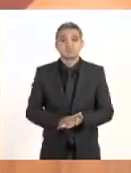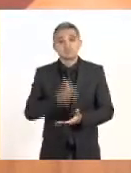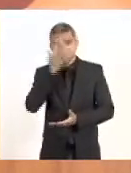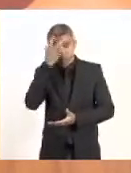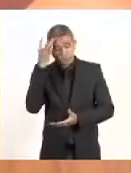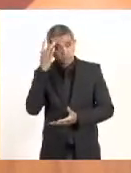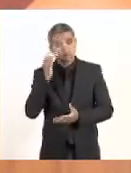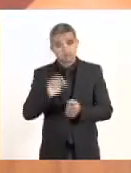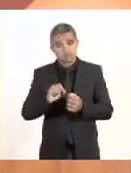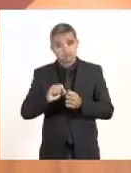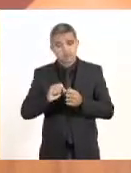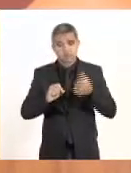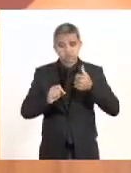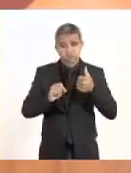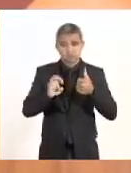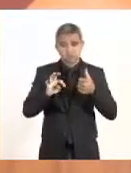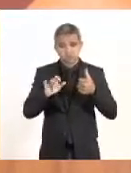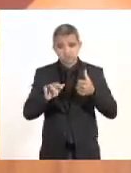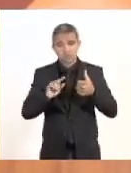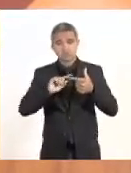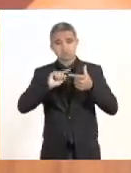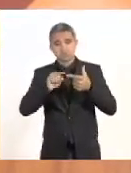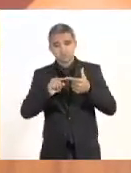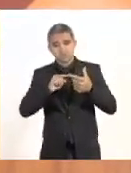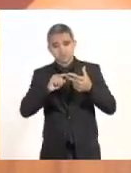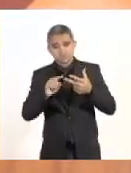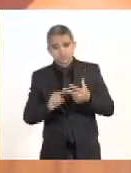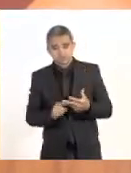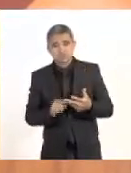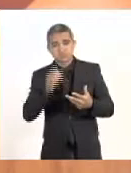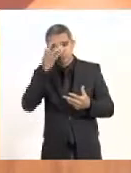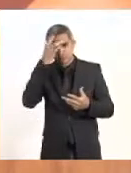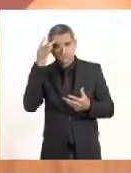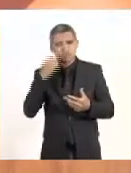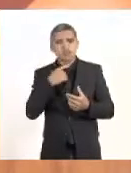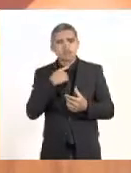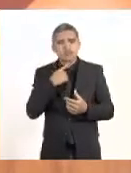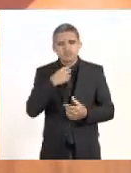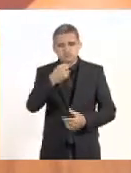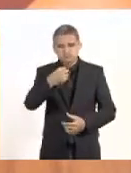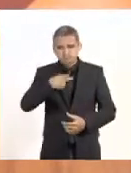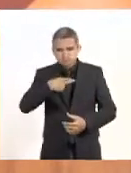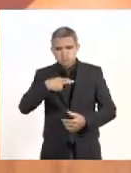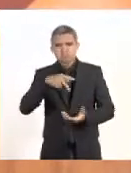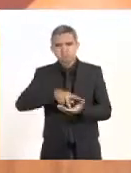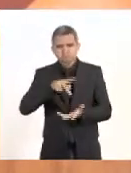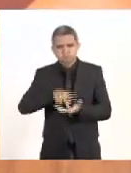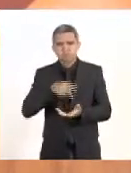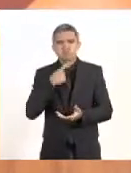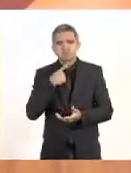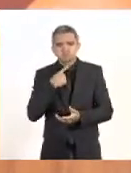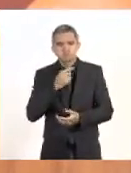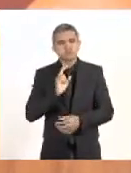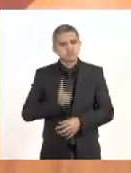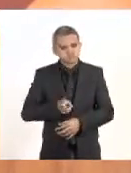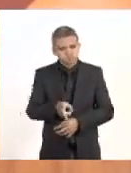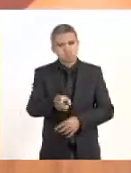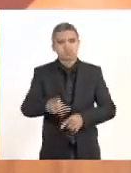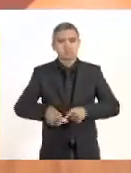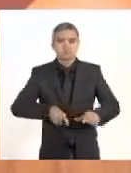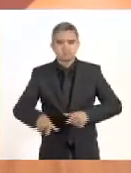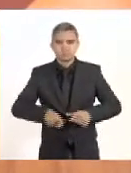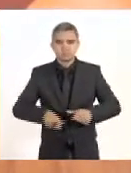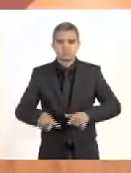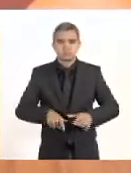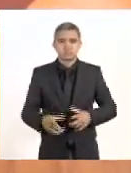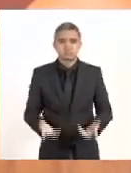mas como também aqueles que têm a vontade manifesta de realmente continuar no trabalho